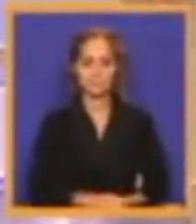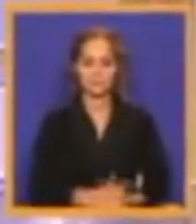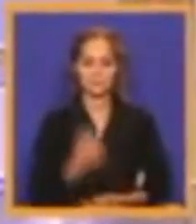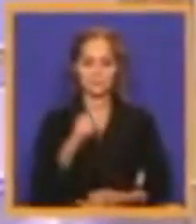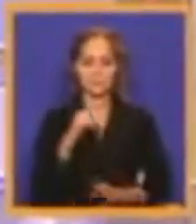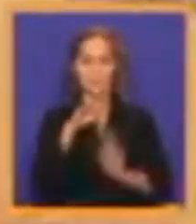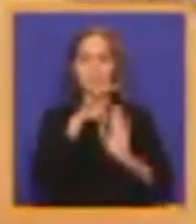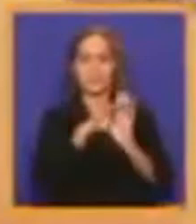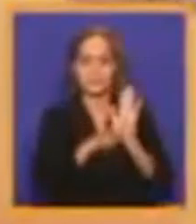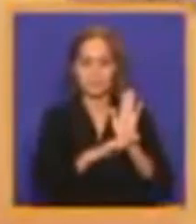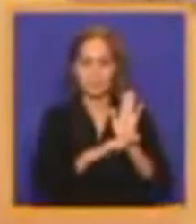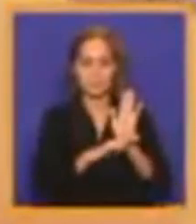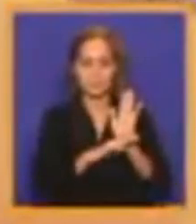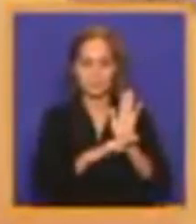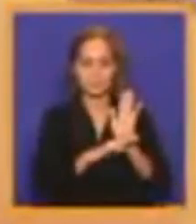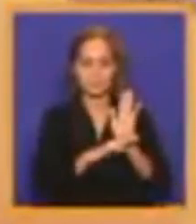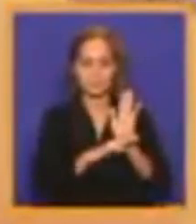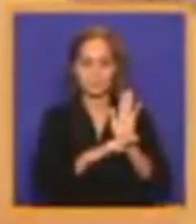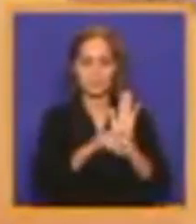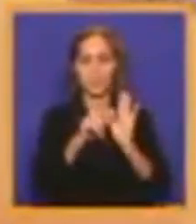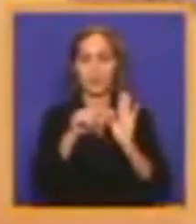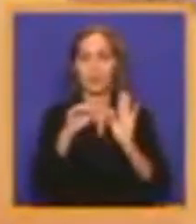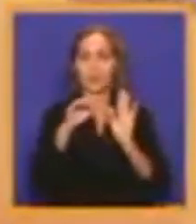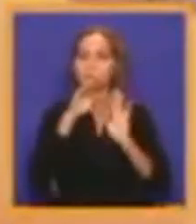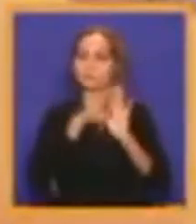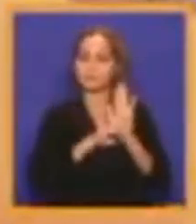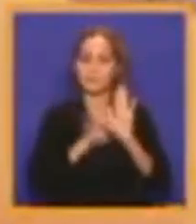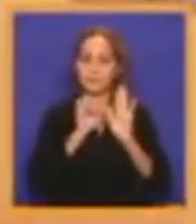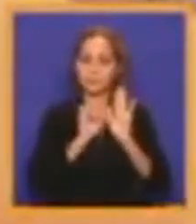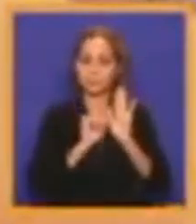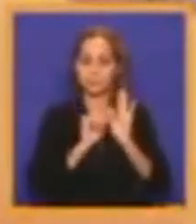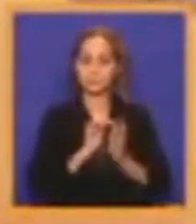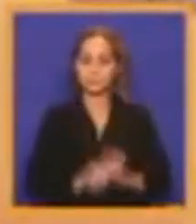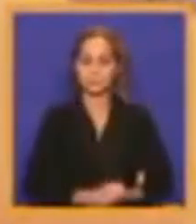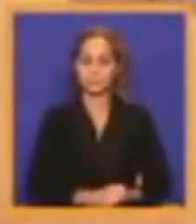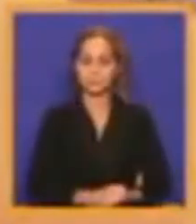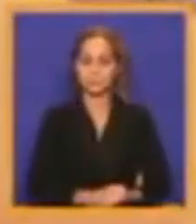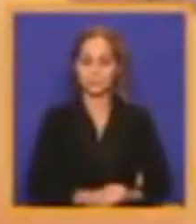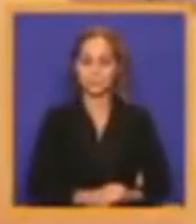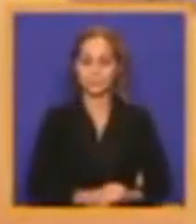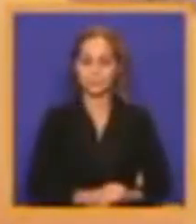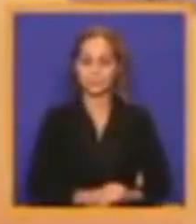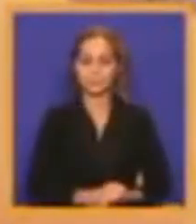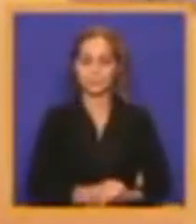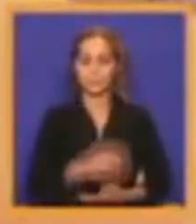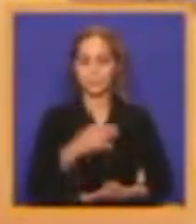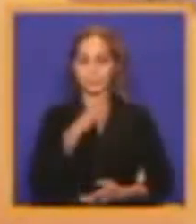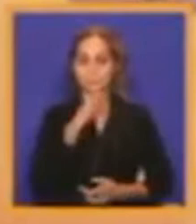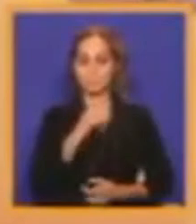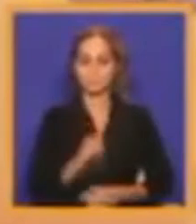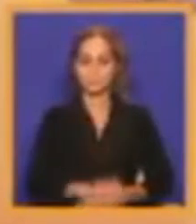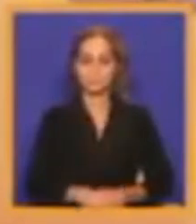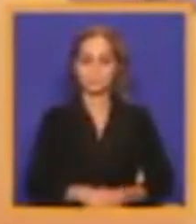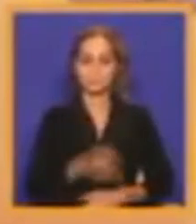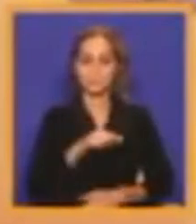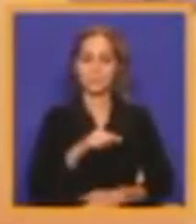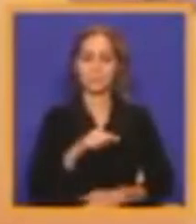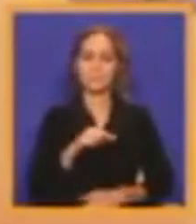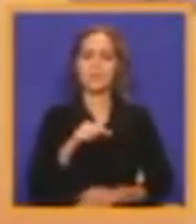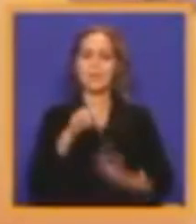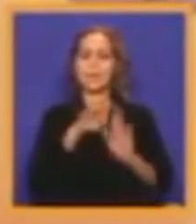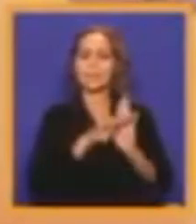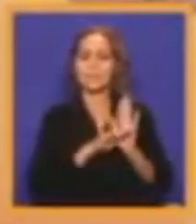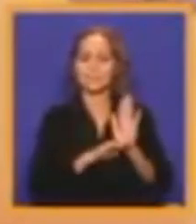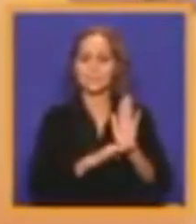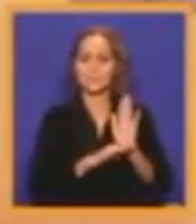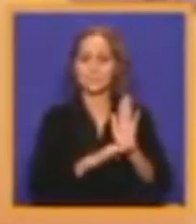aqui a tabela feita por si, que exatamente, são indicações claro. Suas. Portanto, vamos lá ver. Esta classificação